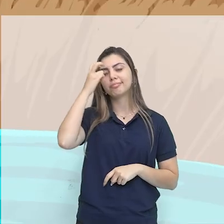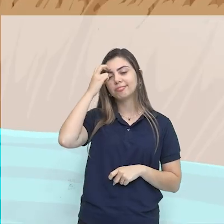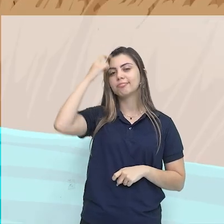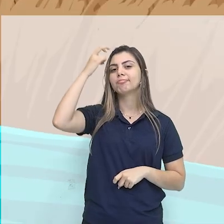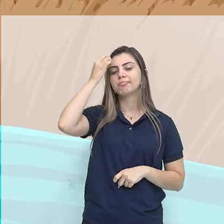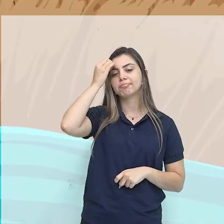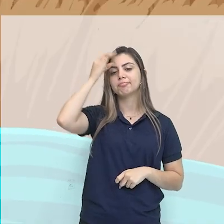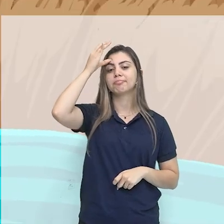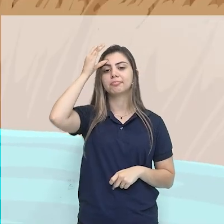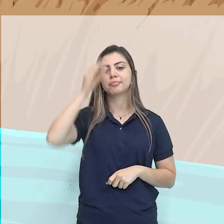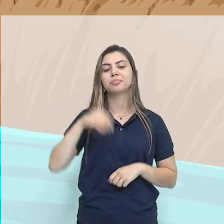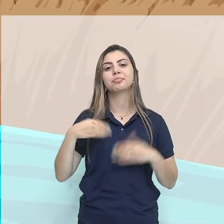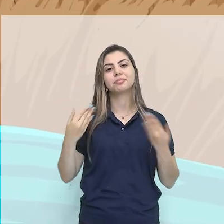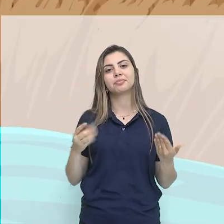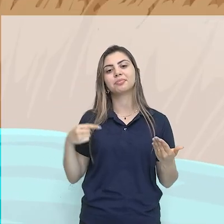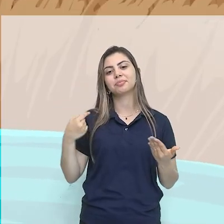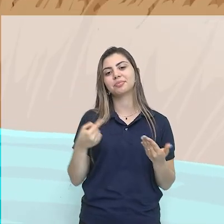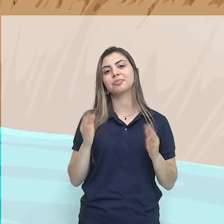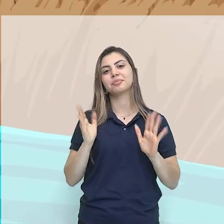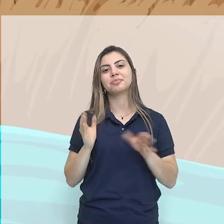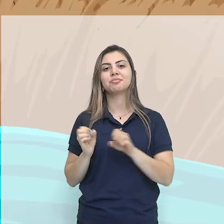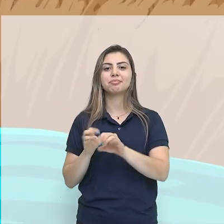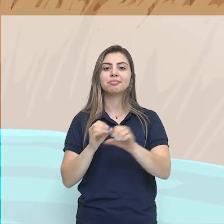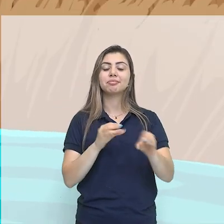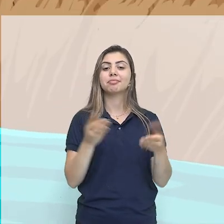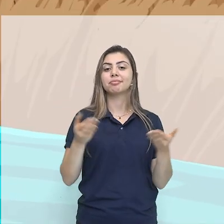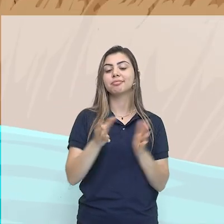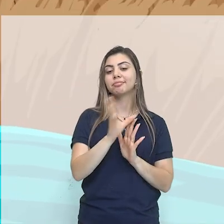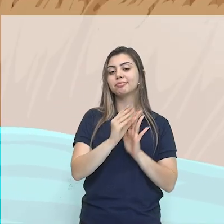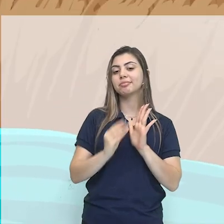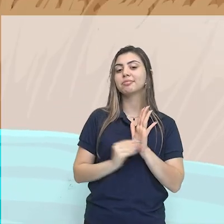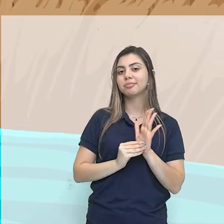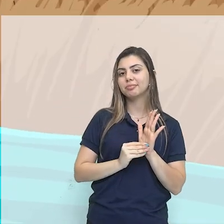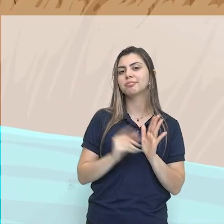sapientização. Então, atingi meu objetivo, que era trabalhar com